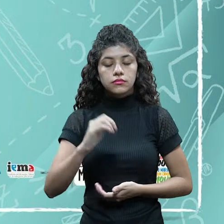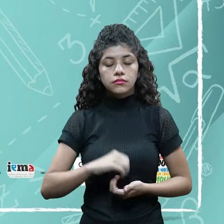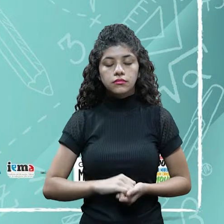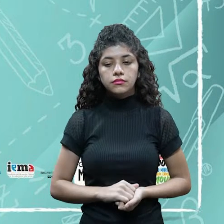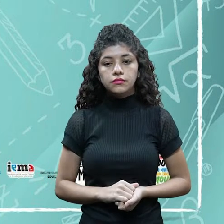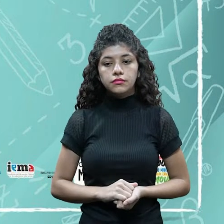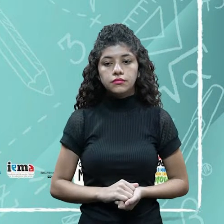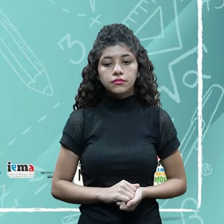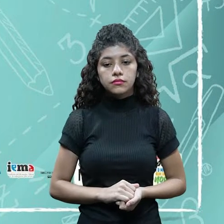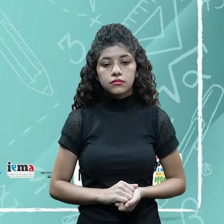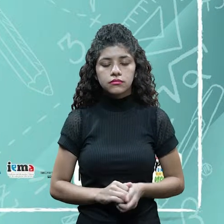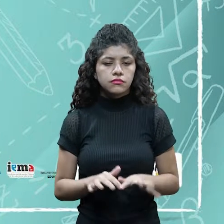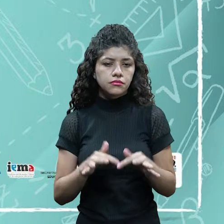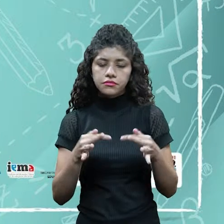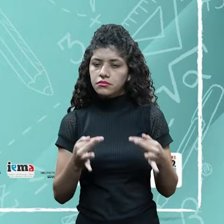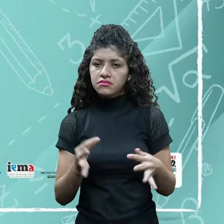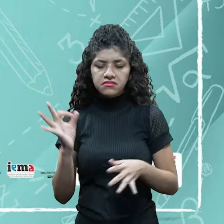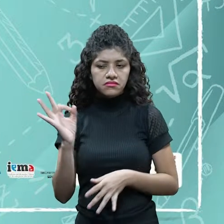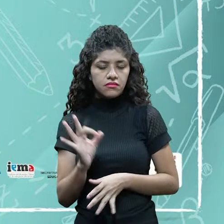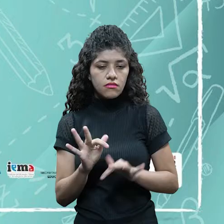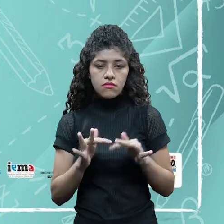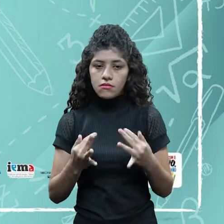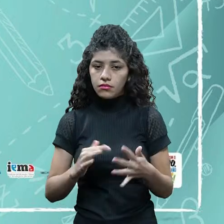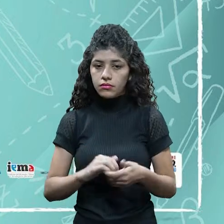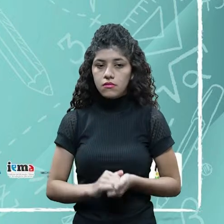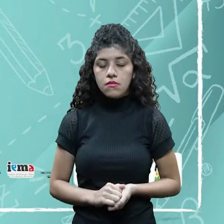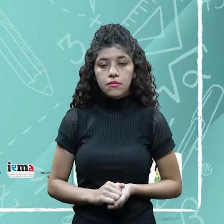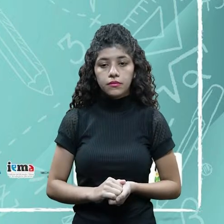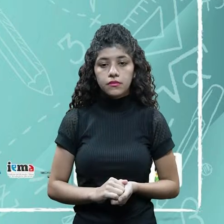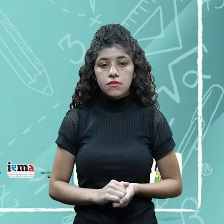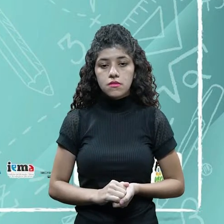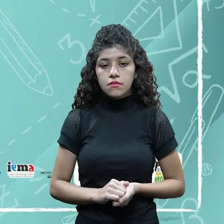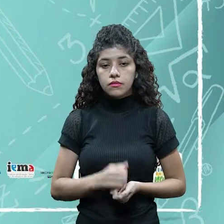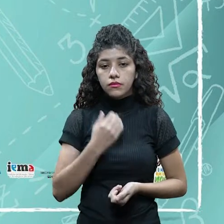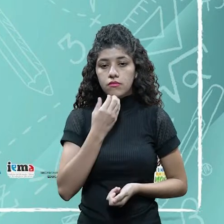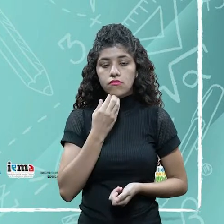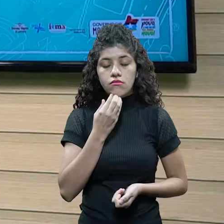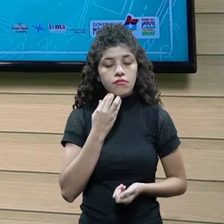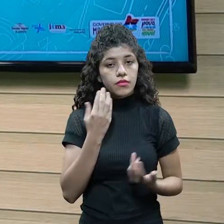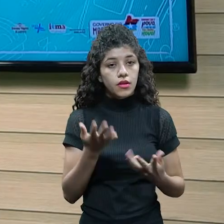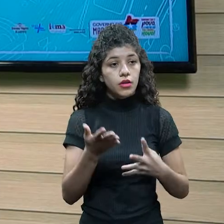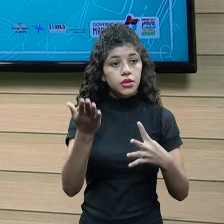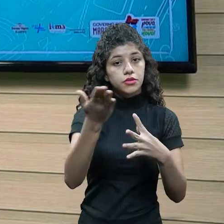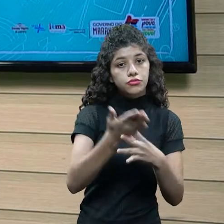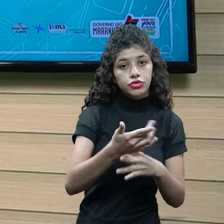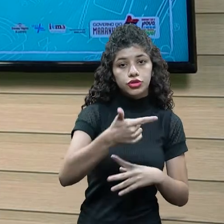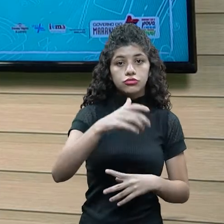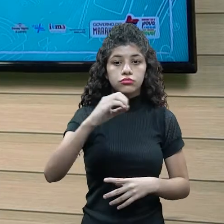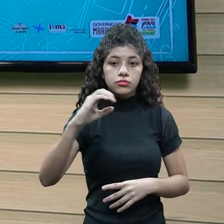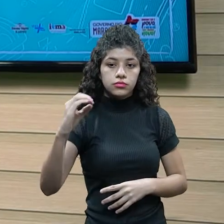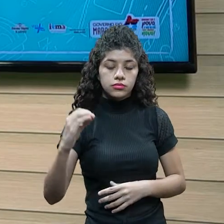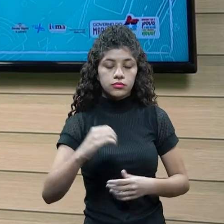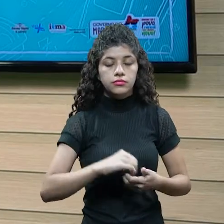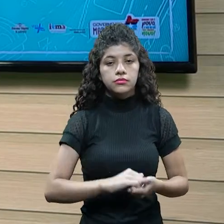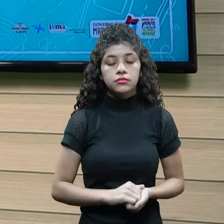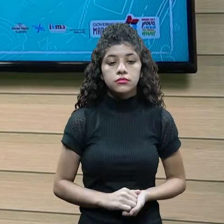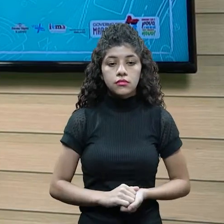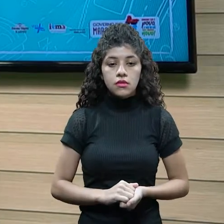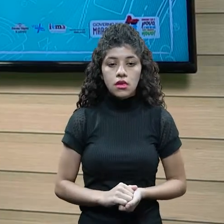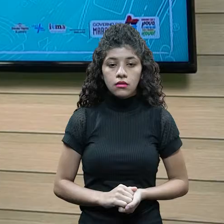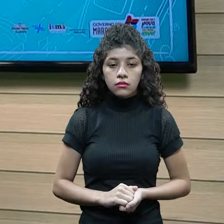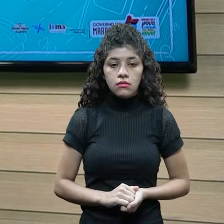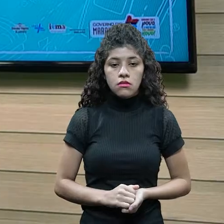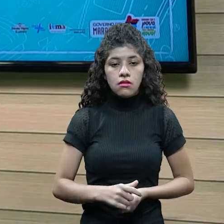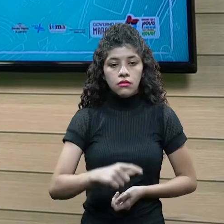Porcentagem. Isso aqui é bem simples, gente. O que é porcentagem? Algo dividido por 100. Quero dar uma dica fundamental.